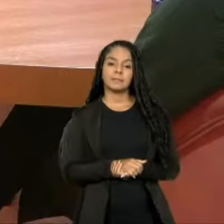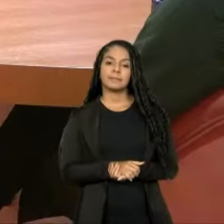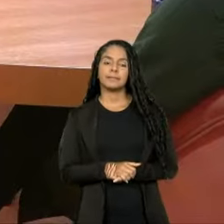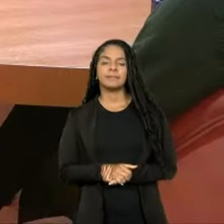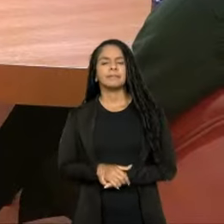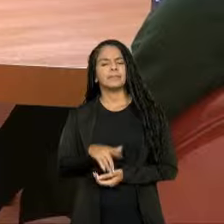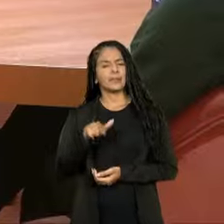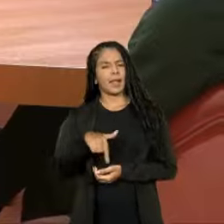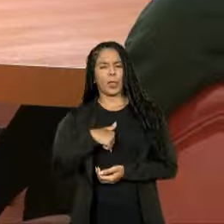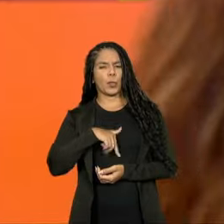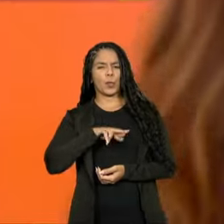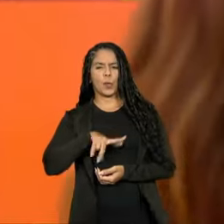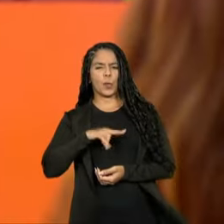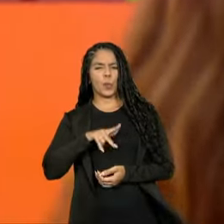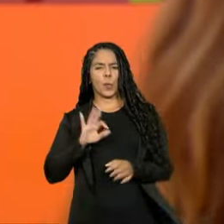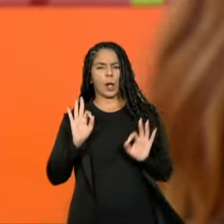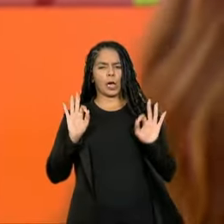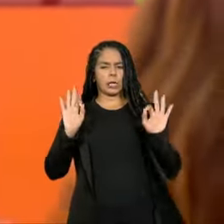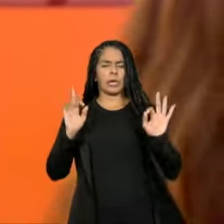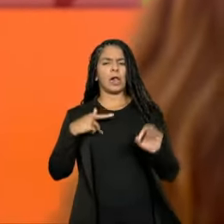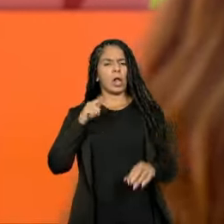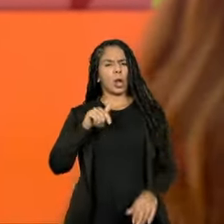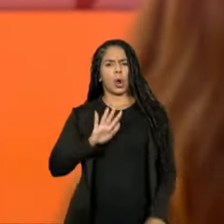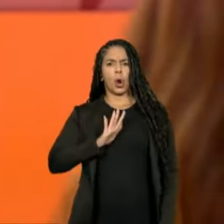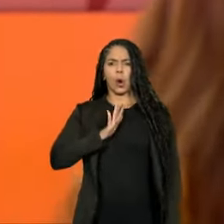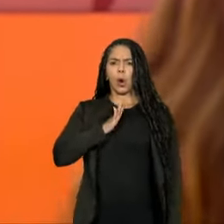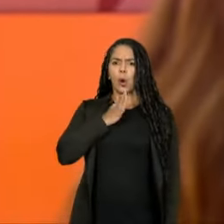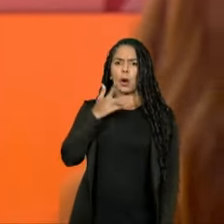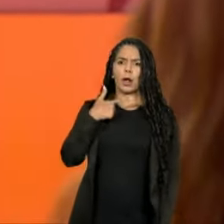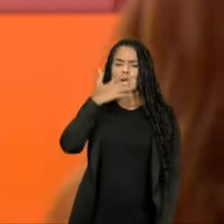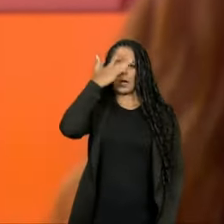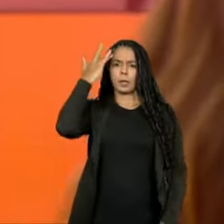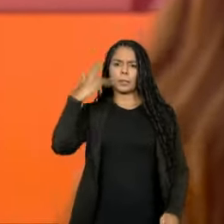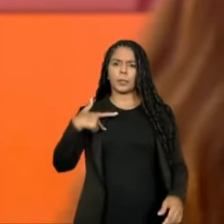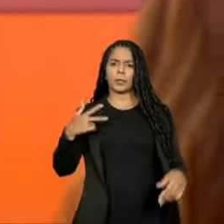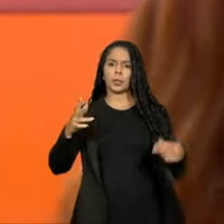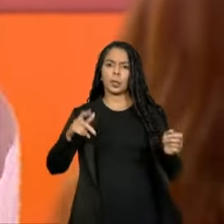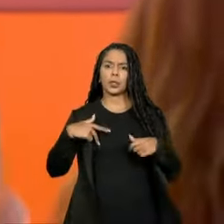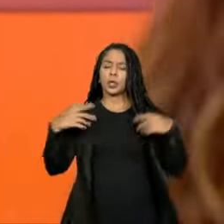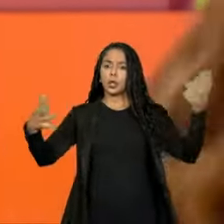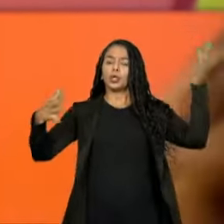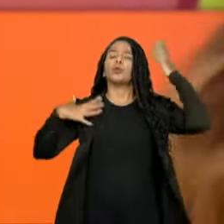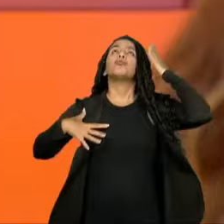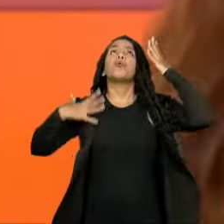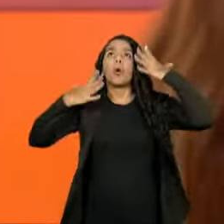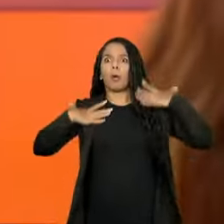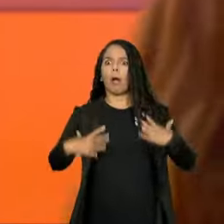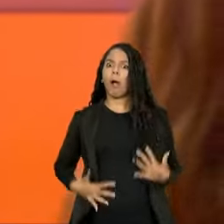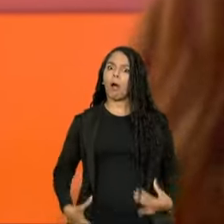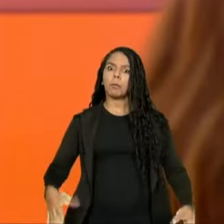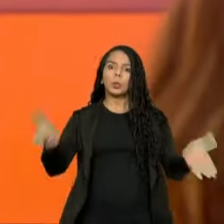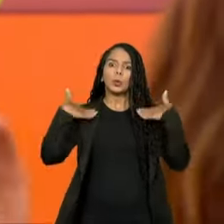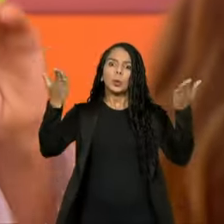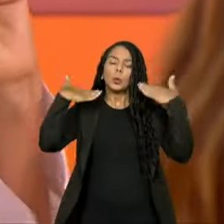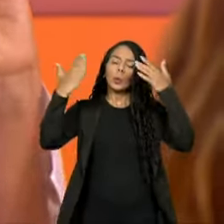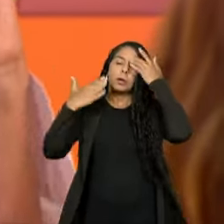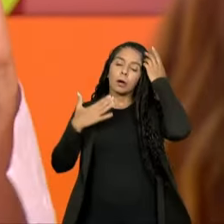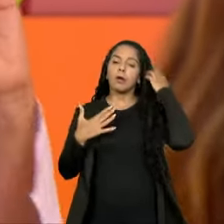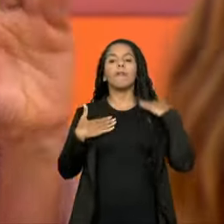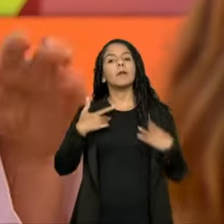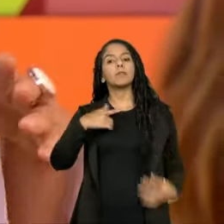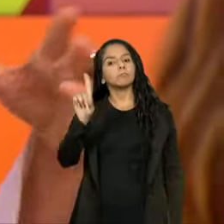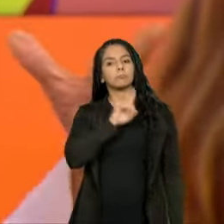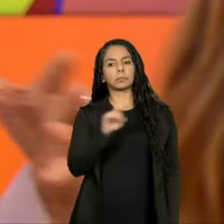muito deselegante. Exato. É um negócio horroroso, pessoas se jogam dentro de um chuveiro com roupa. Eu falei, não.